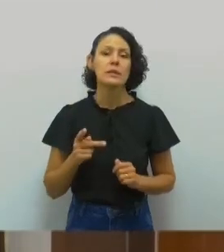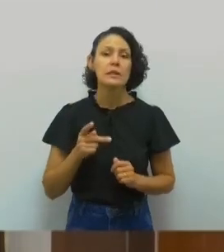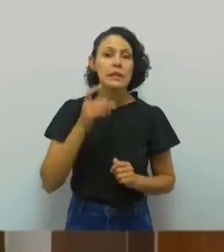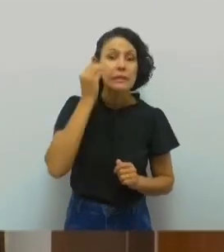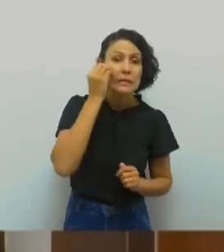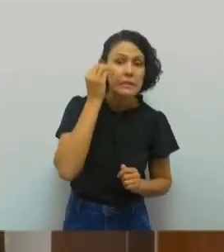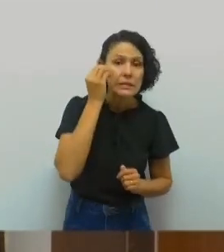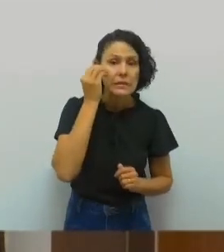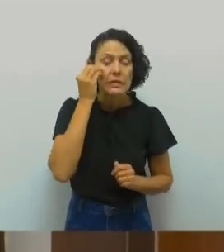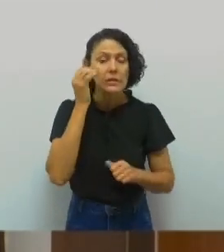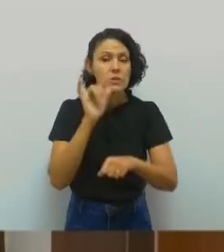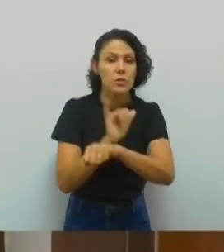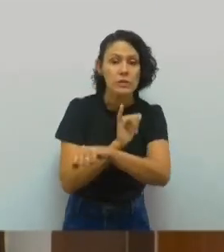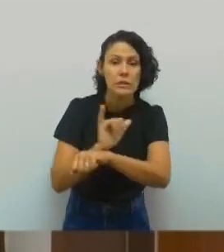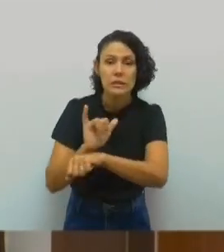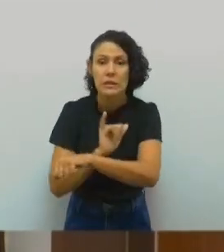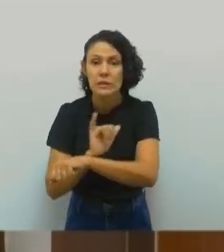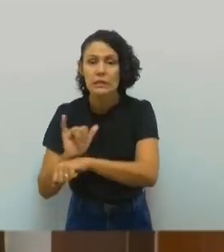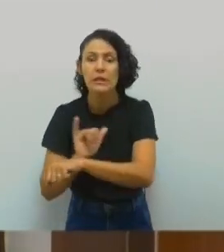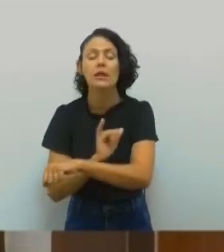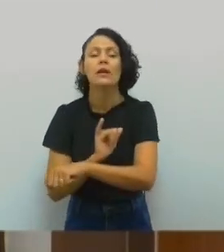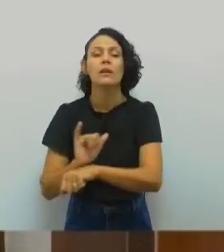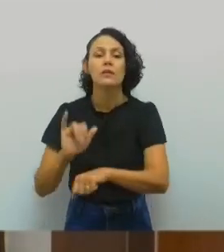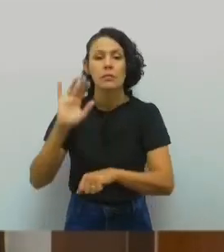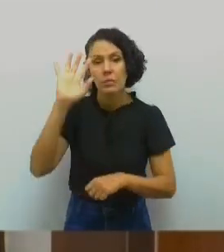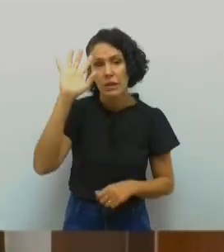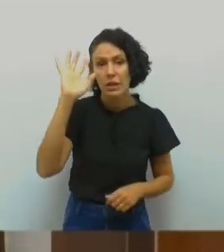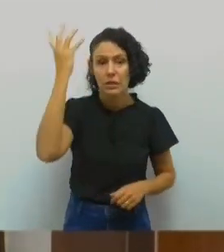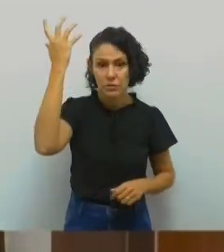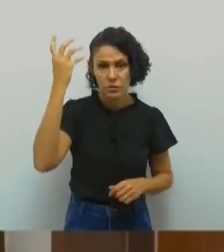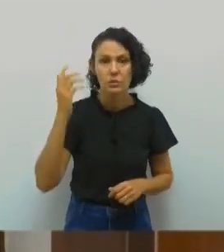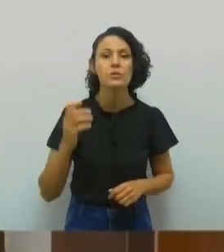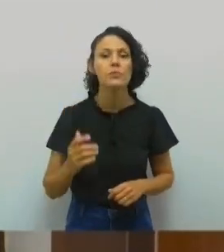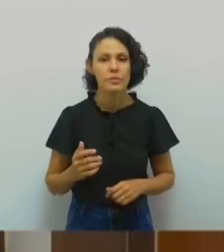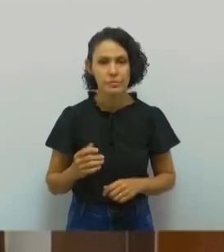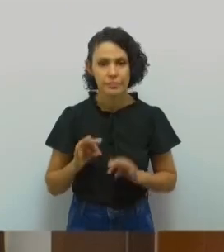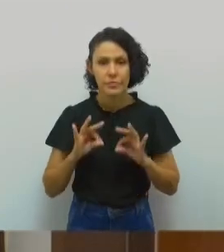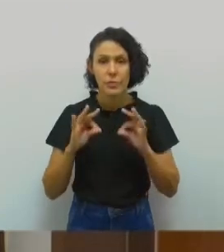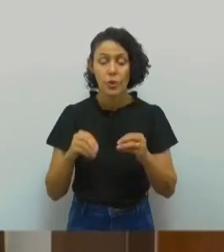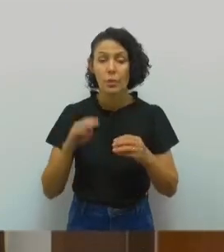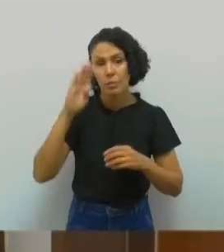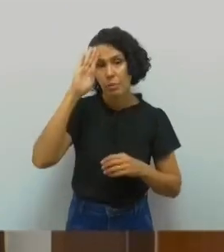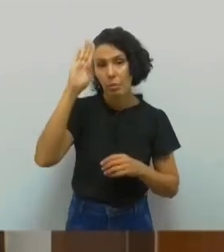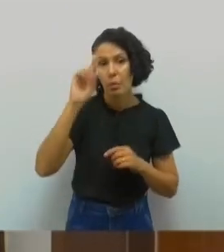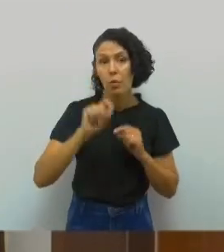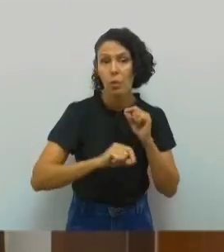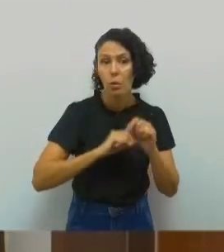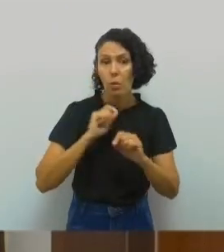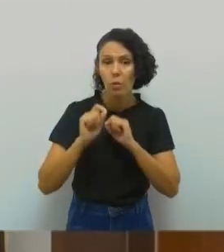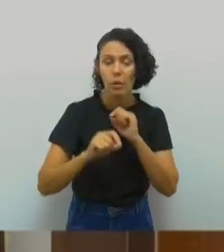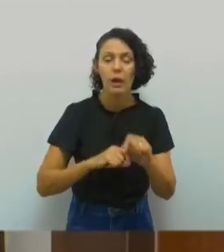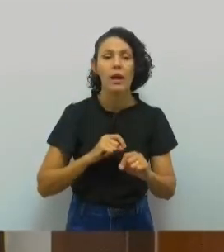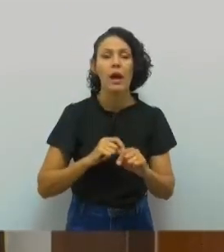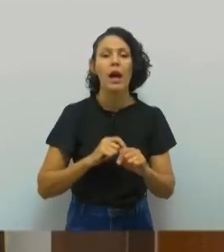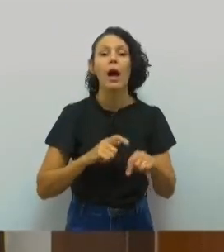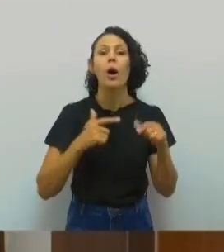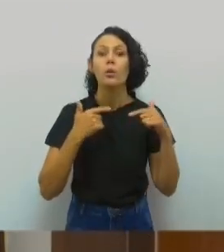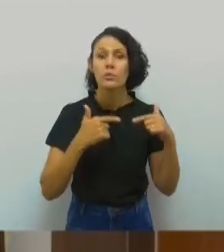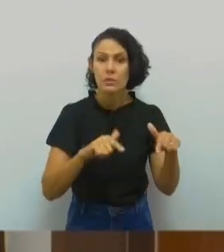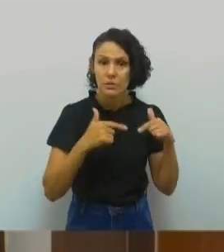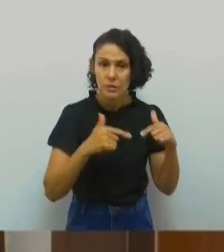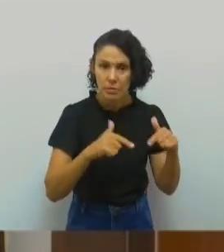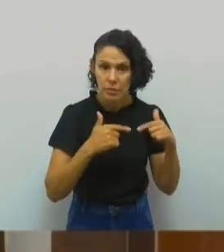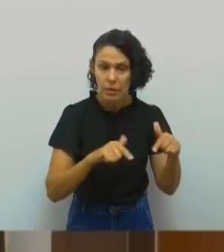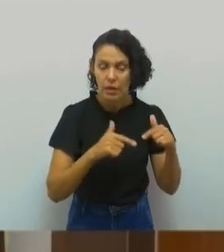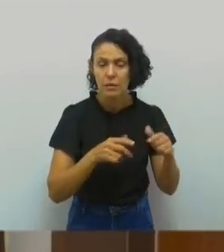tentar resolver e principalmente Rubim principalmente garantir a empregabilidade dos